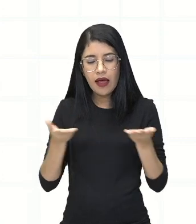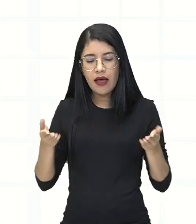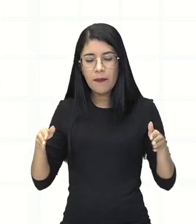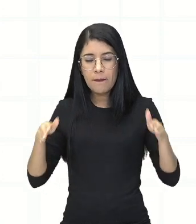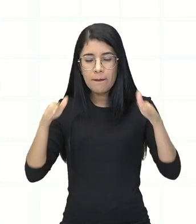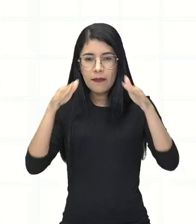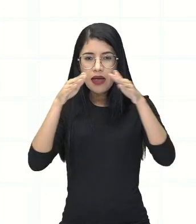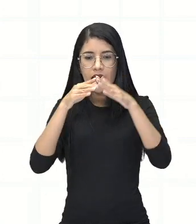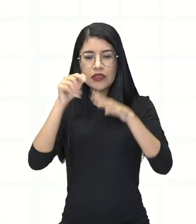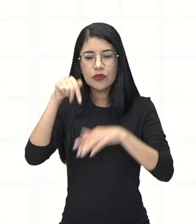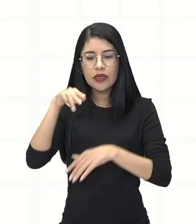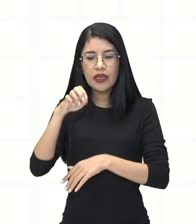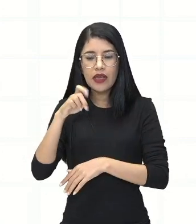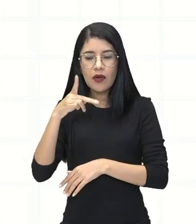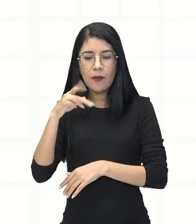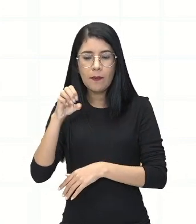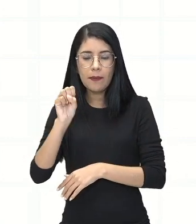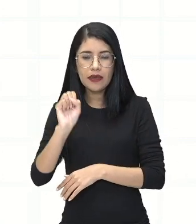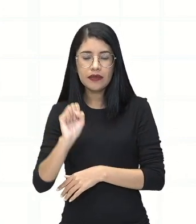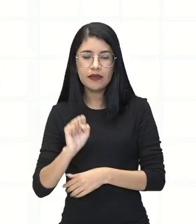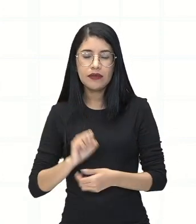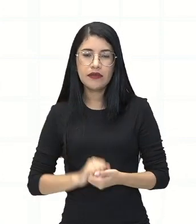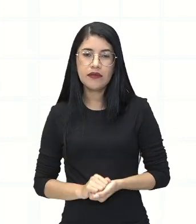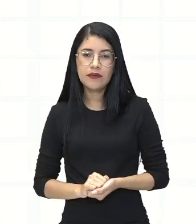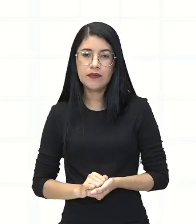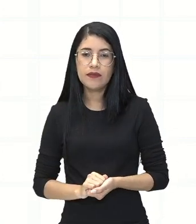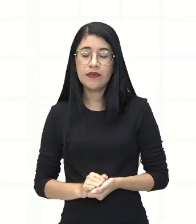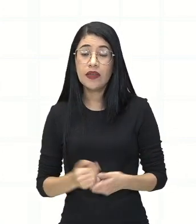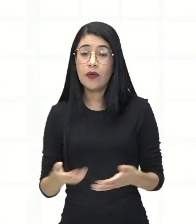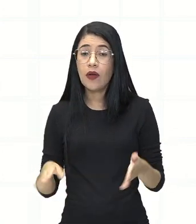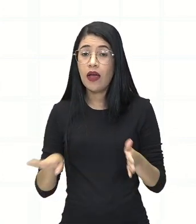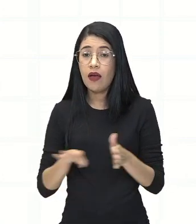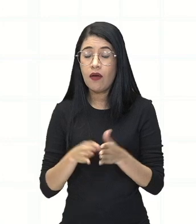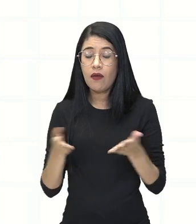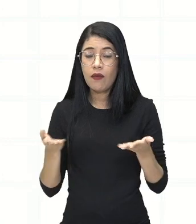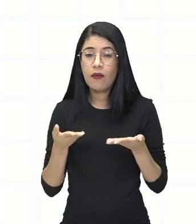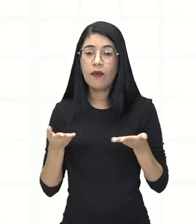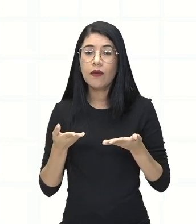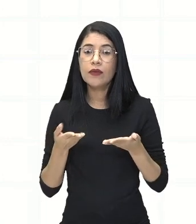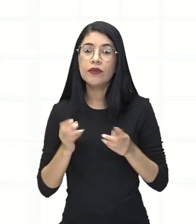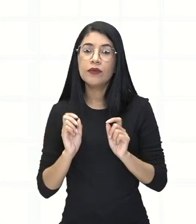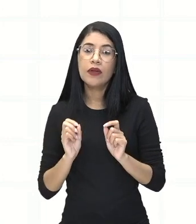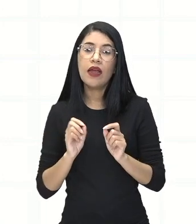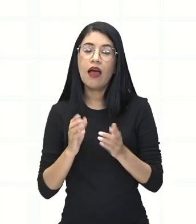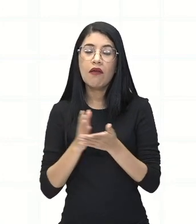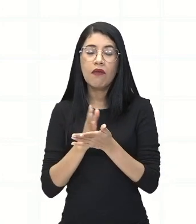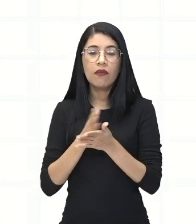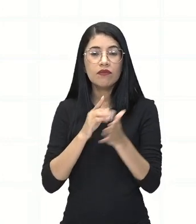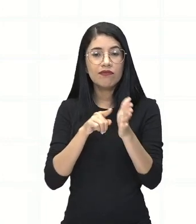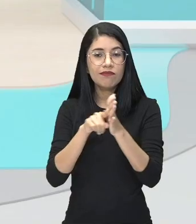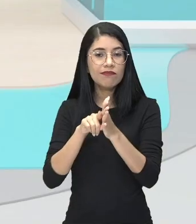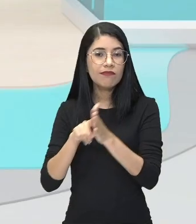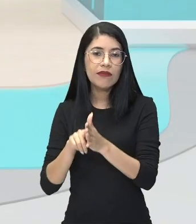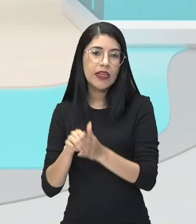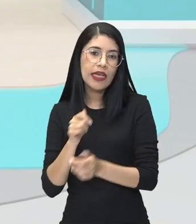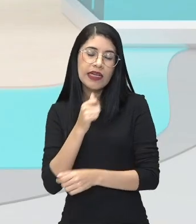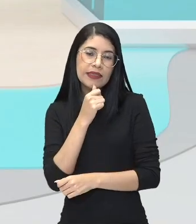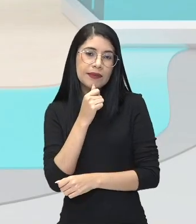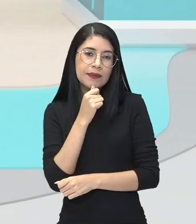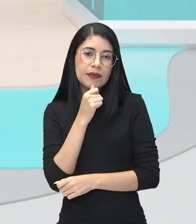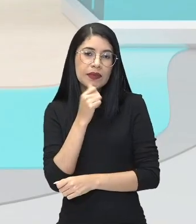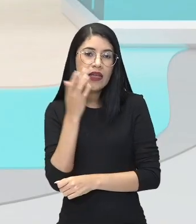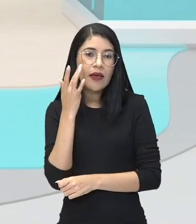de Quéops. Então, até hoje, alguns estudiosos ainda não